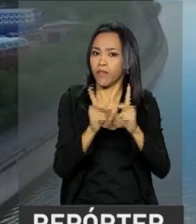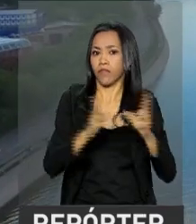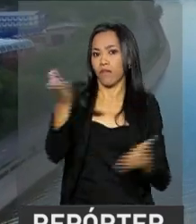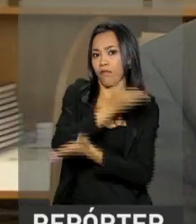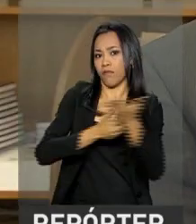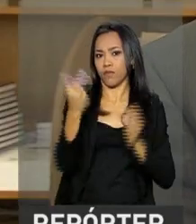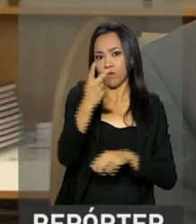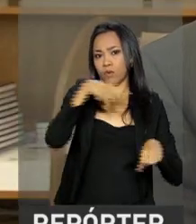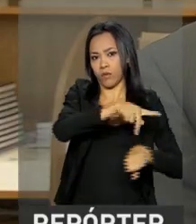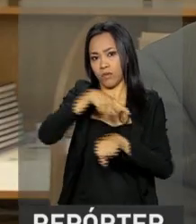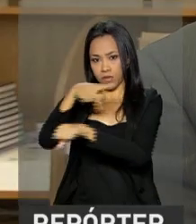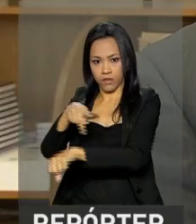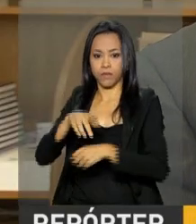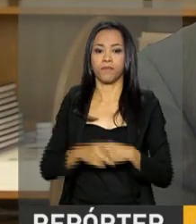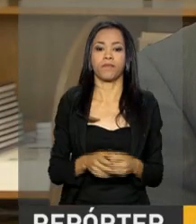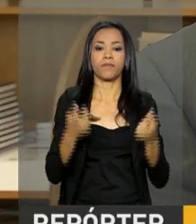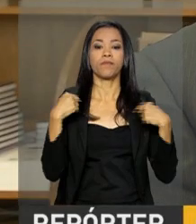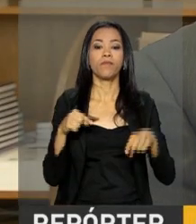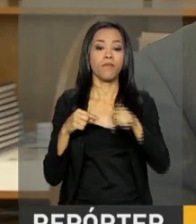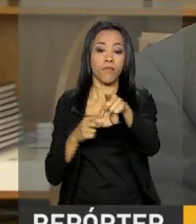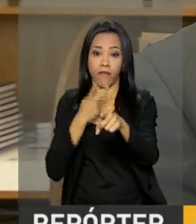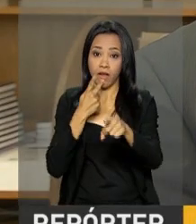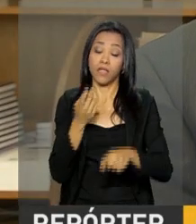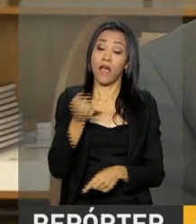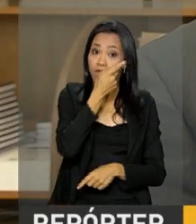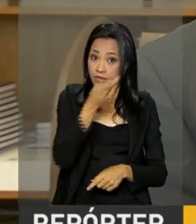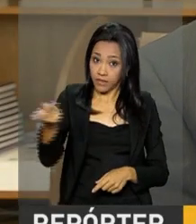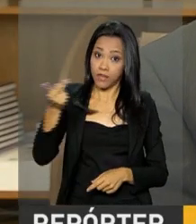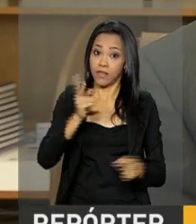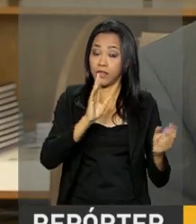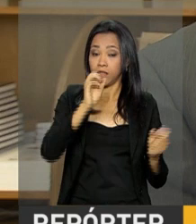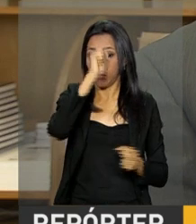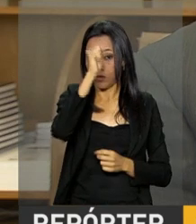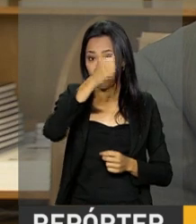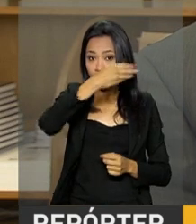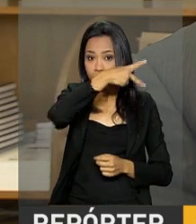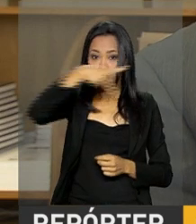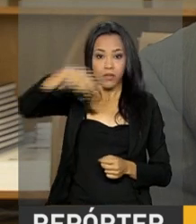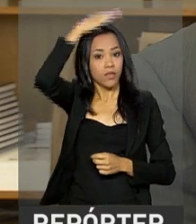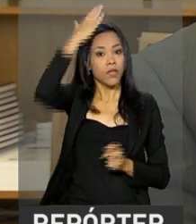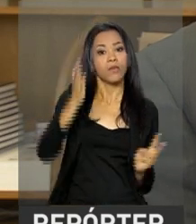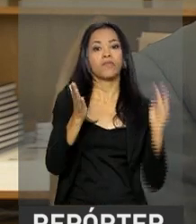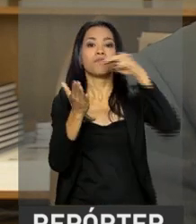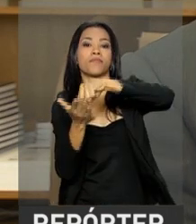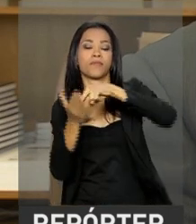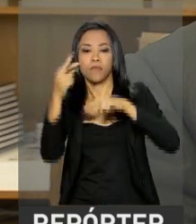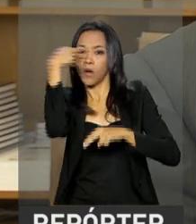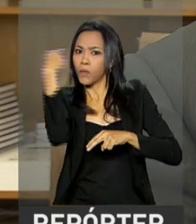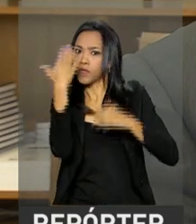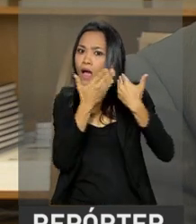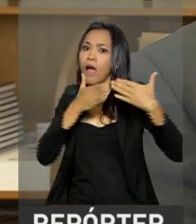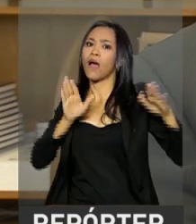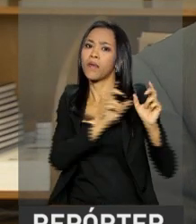países a visita traz uma não só expansão do mercado né uma uma aproximação